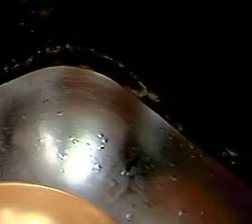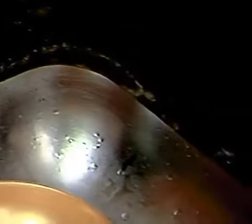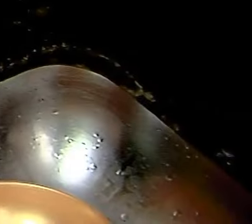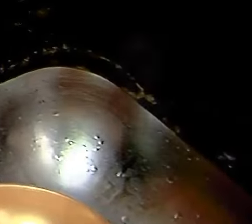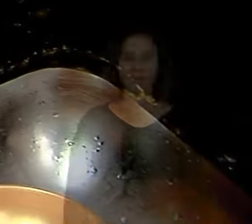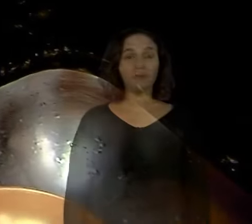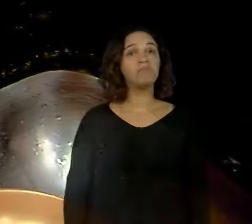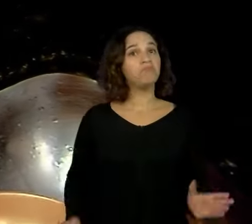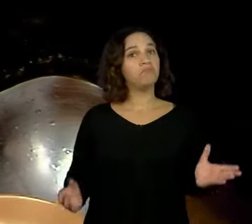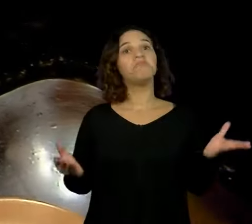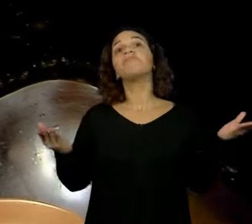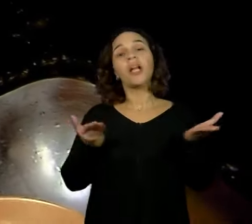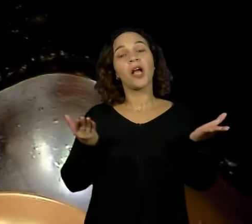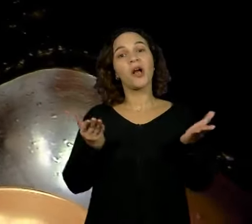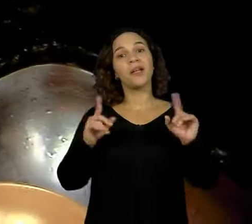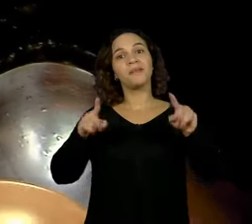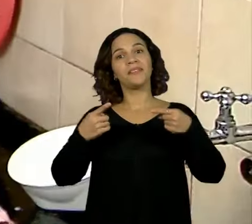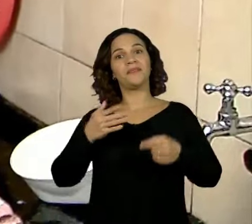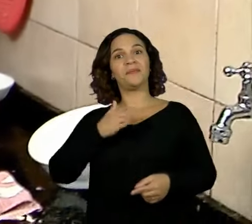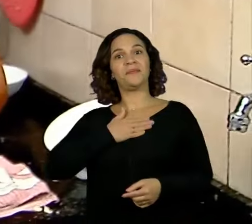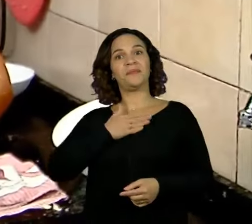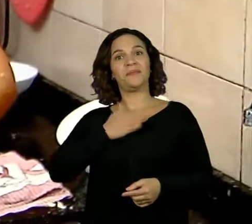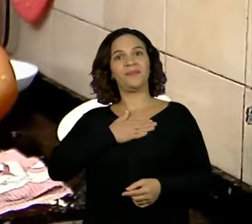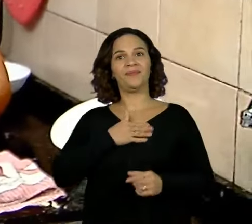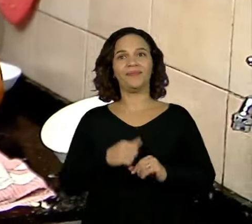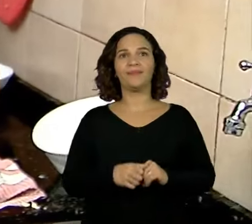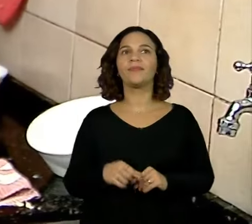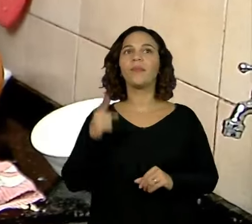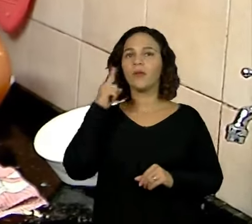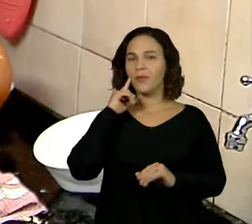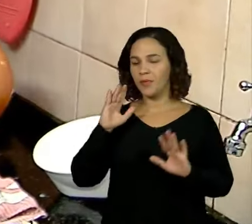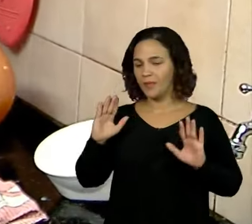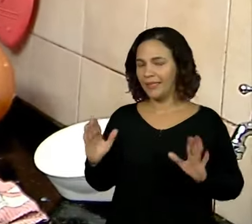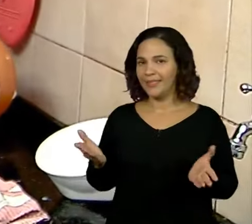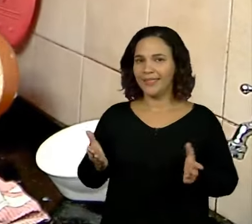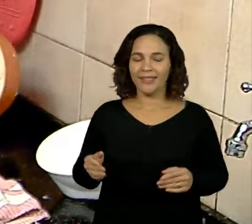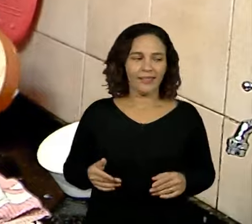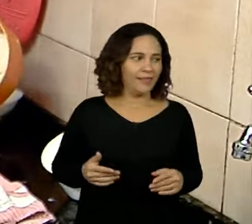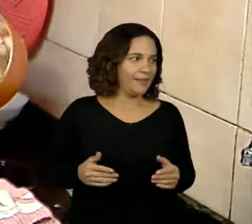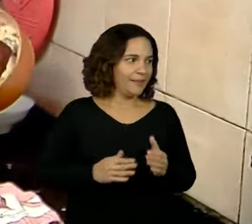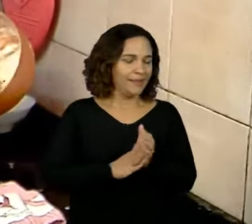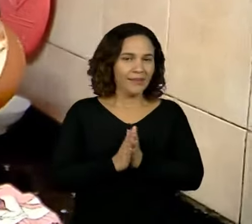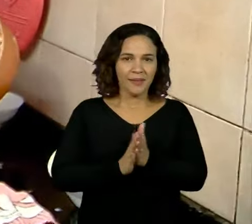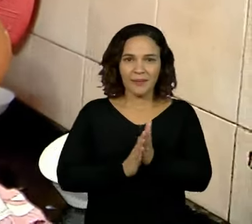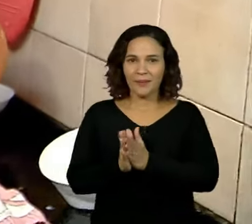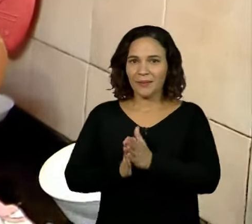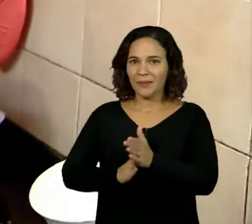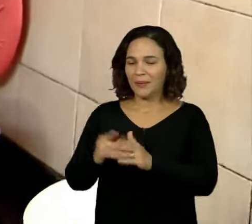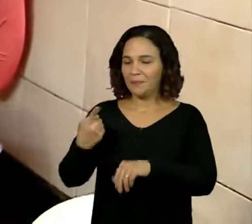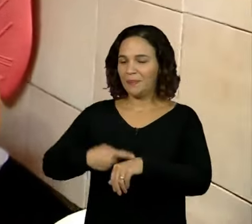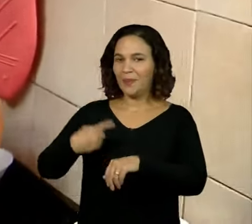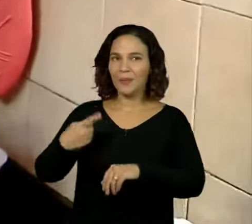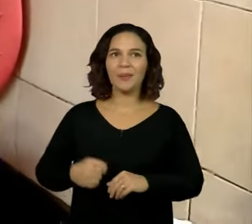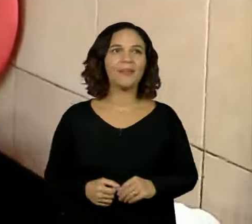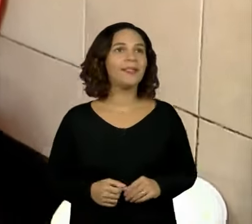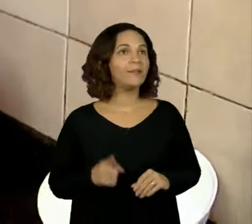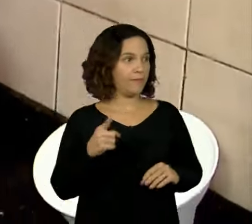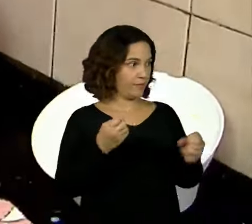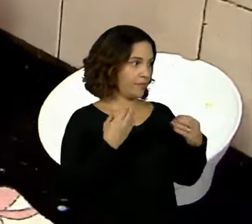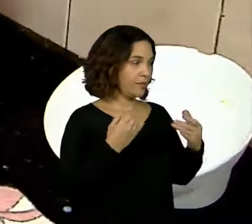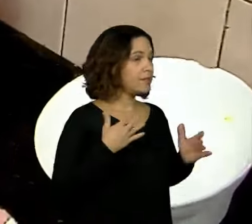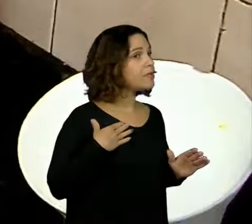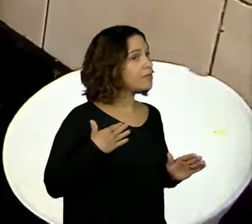E chega o meu desafio. Olha aqui. Agora é que chegou a hora. É, vamos lá. A senhora vai me ensinar,